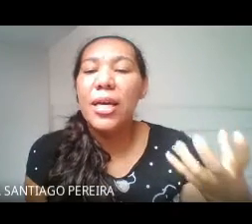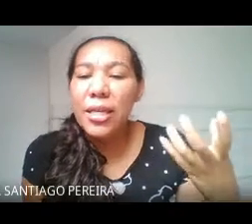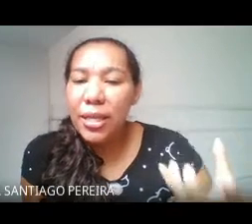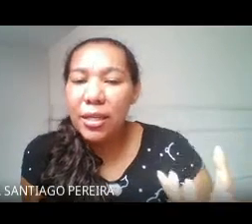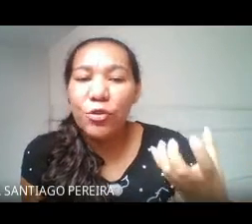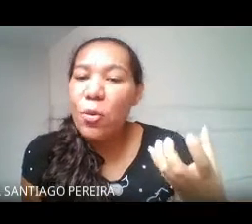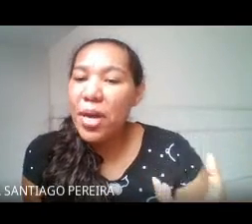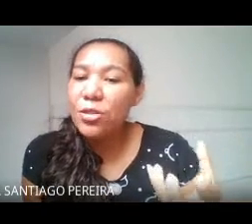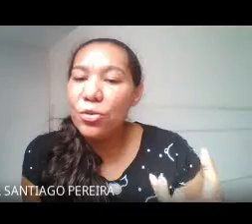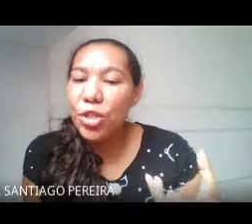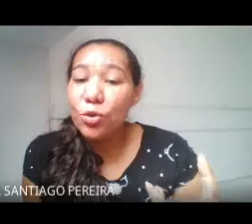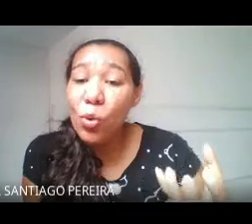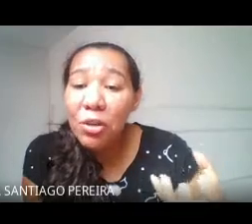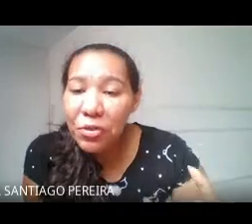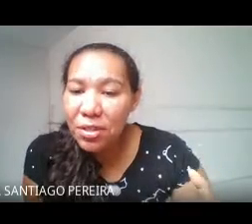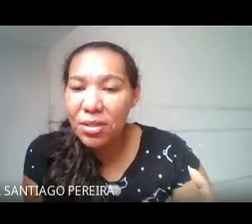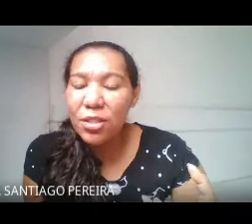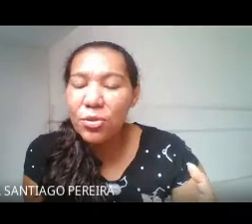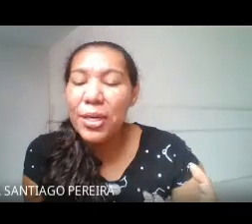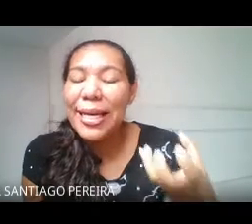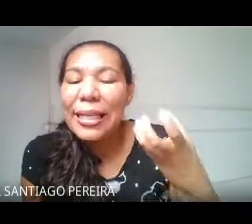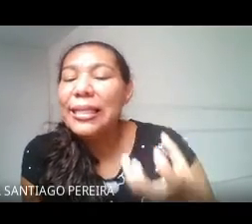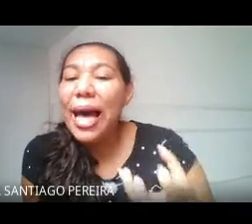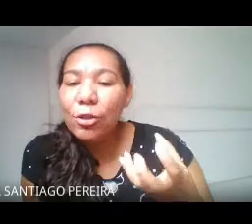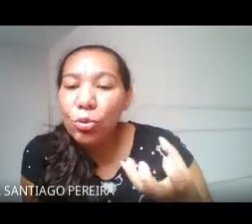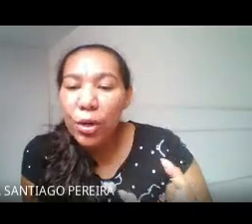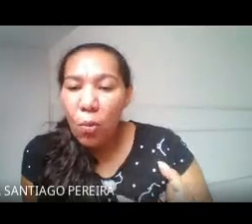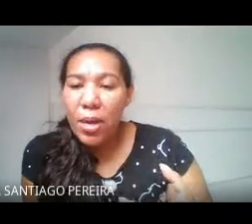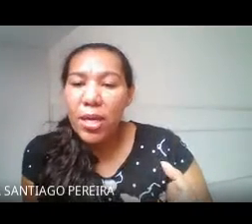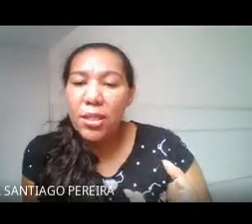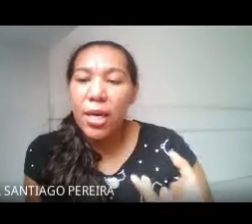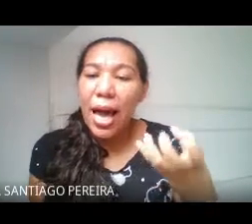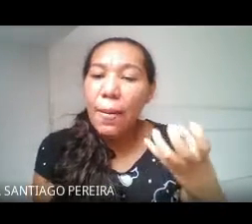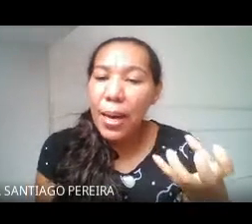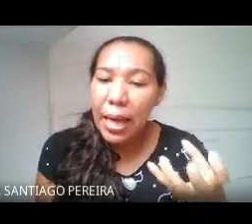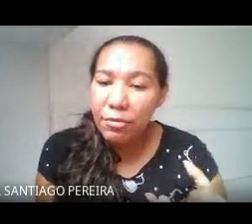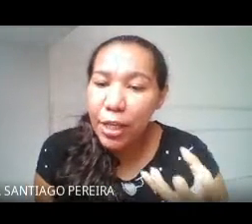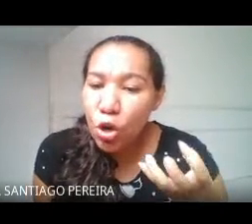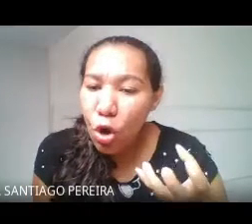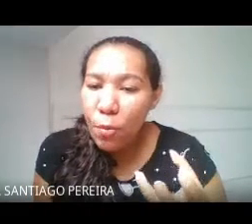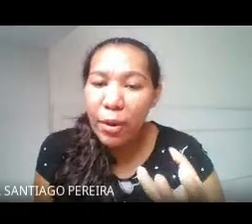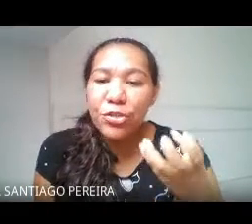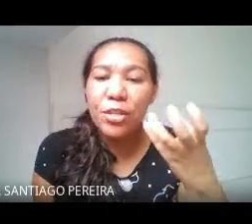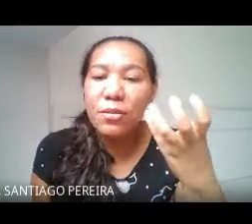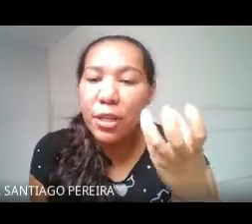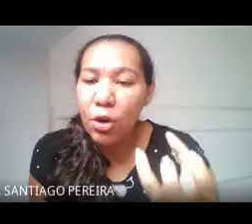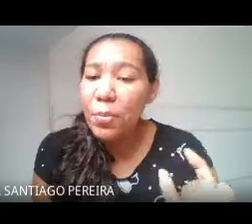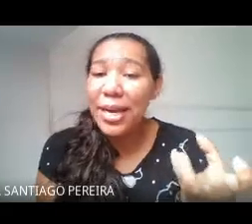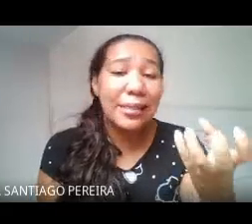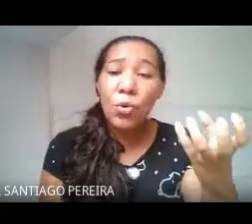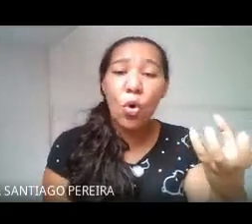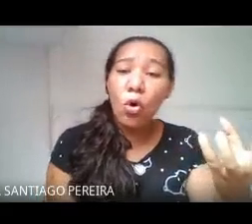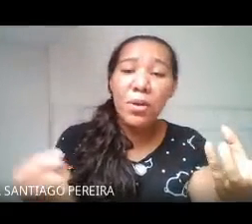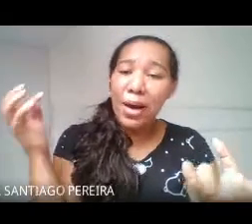oração e transformei-a em sujeito. Quando eu fiz isso, naturalmente, a palavra enorme, o adjetivo